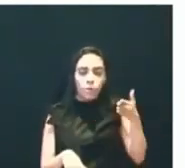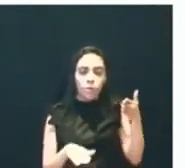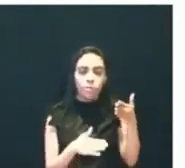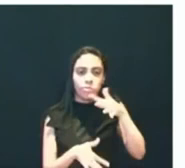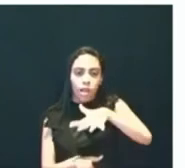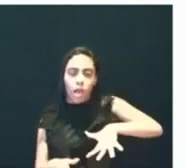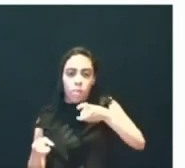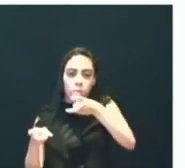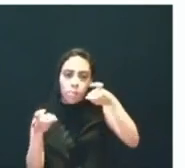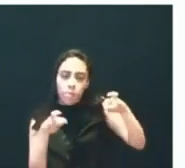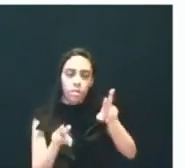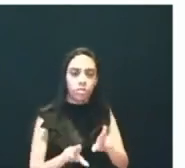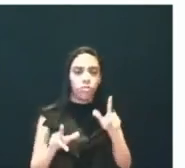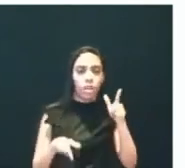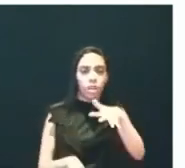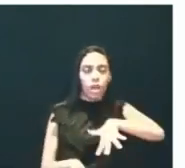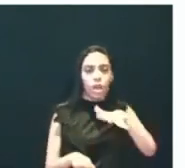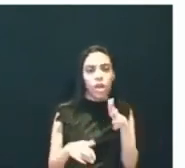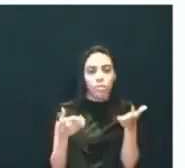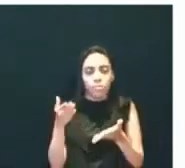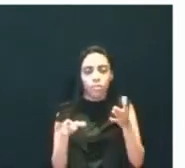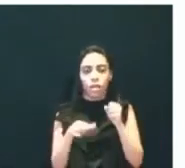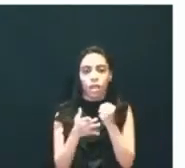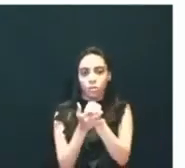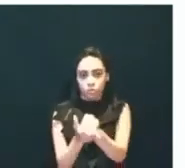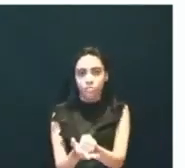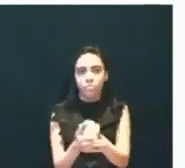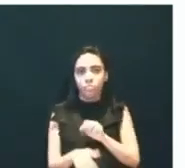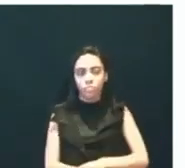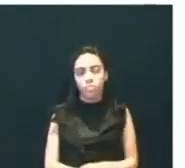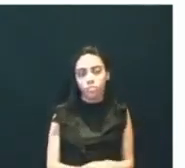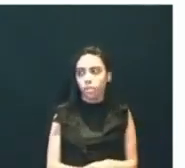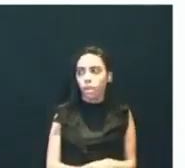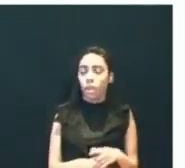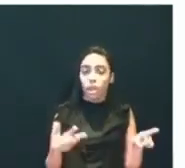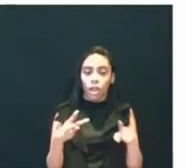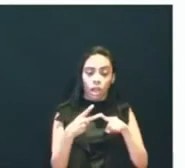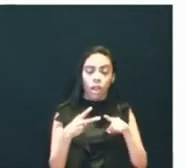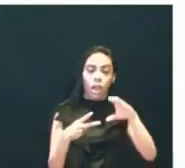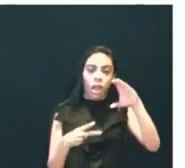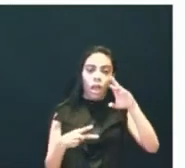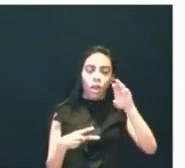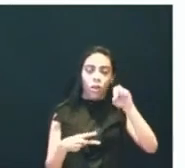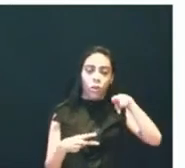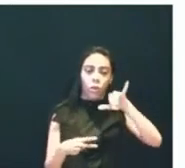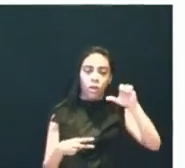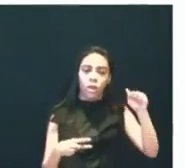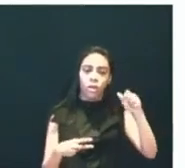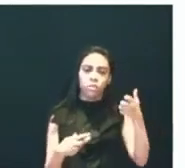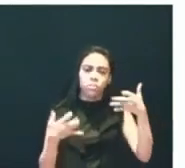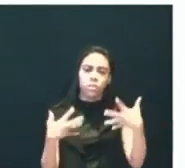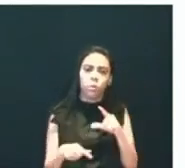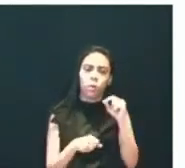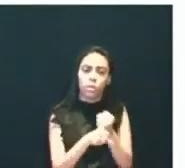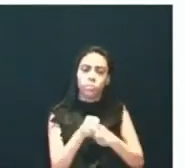diferente escrito no tratamento da leucemia mieloide aguda. Na leucemia mieloide crônica, como eu falei, em 2003 foi lançado